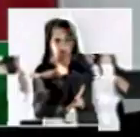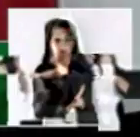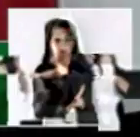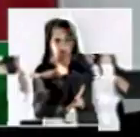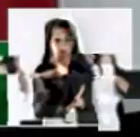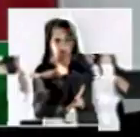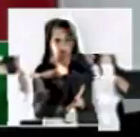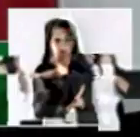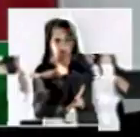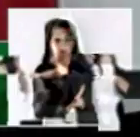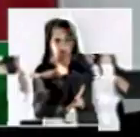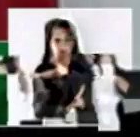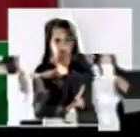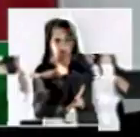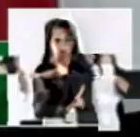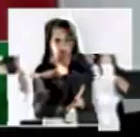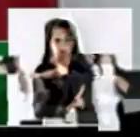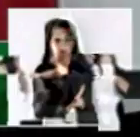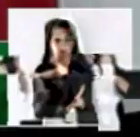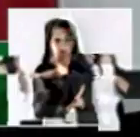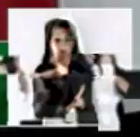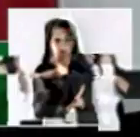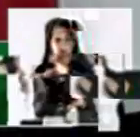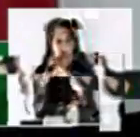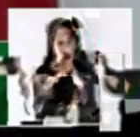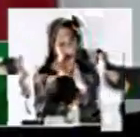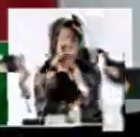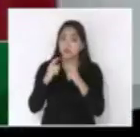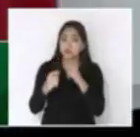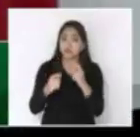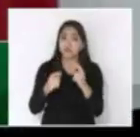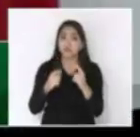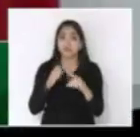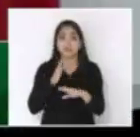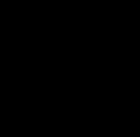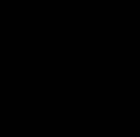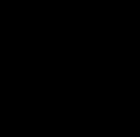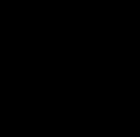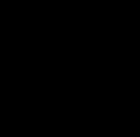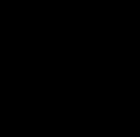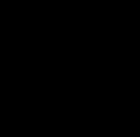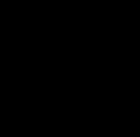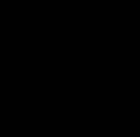que estamos indo no DETER para sanar